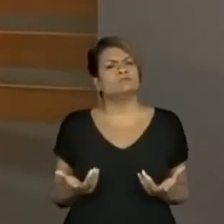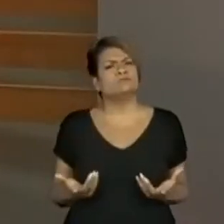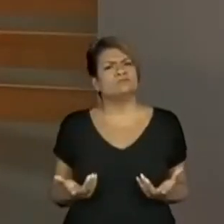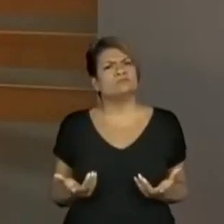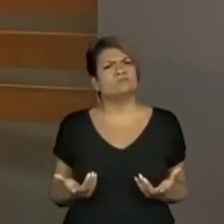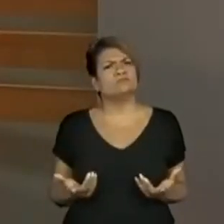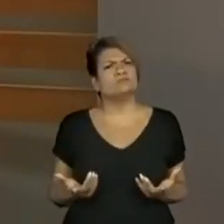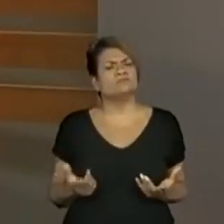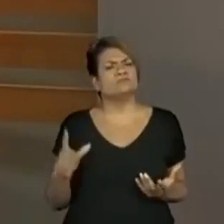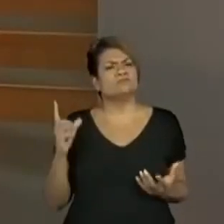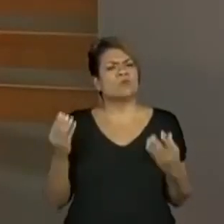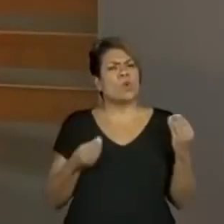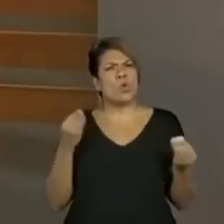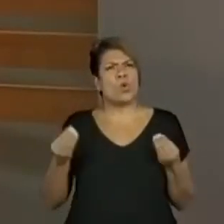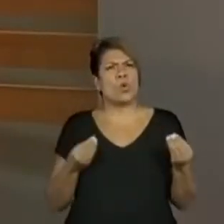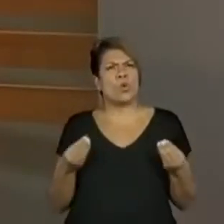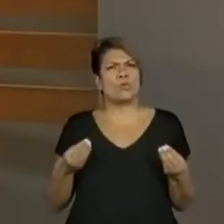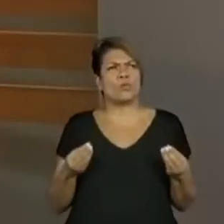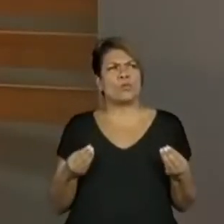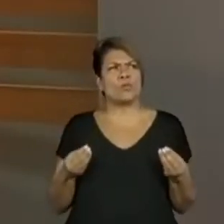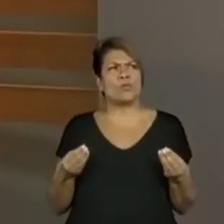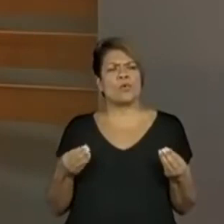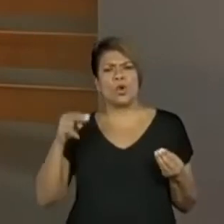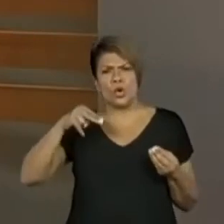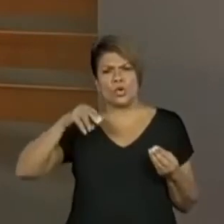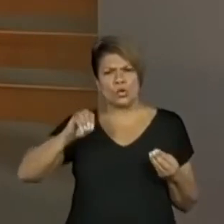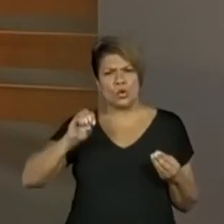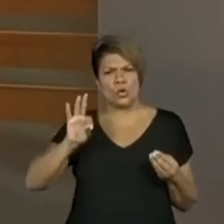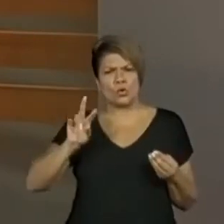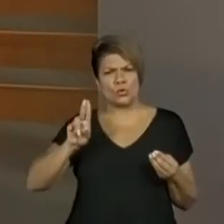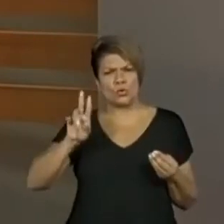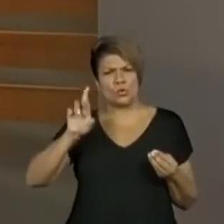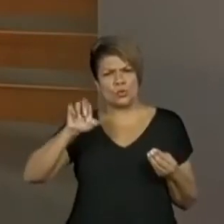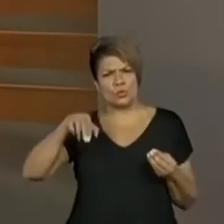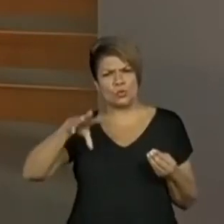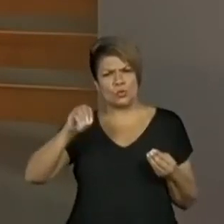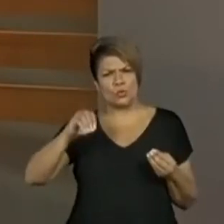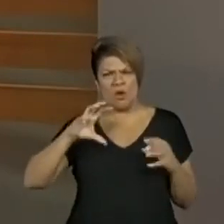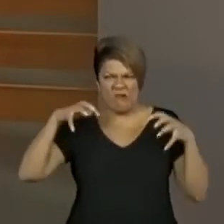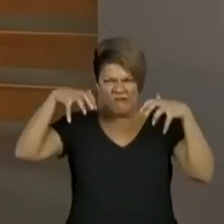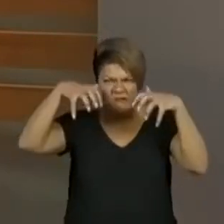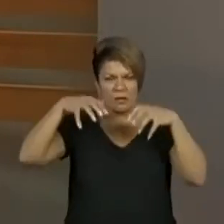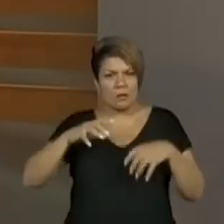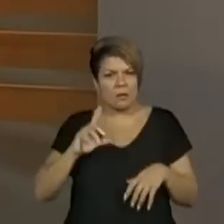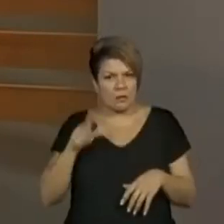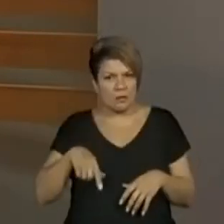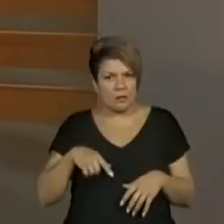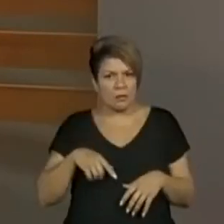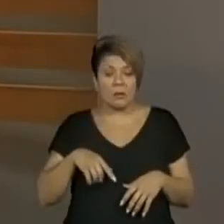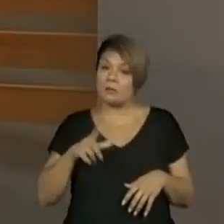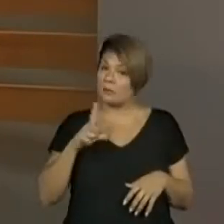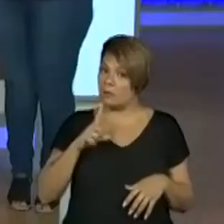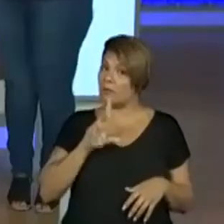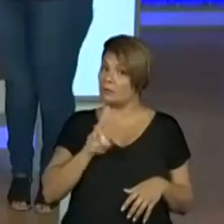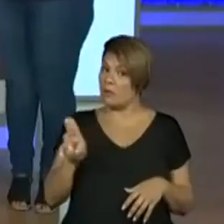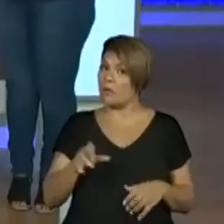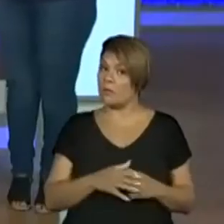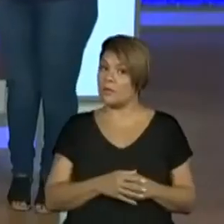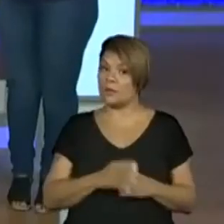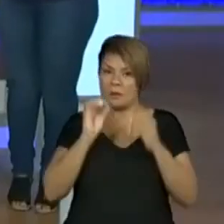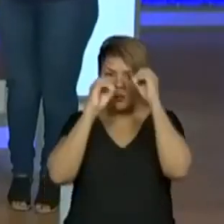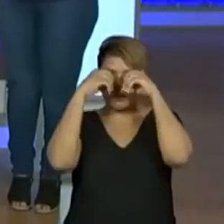Era aquele outro personagem, verdinho? Que a gente podia até falar que era monstro no começo, mas agora a gente tem nome. Eles estão dizendo que o noturno